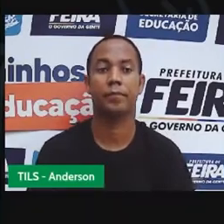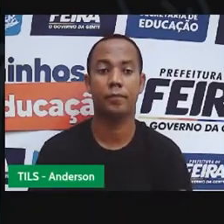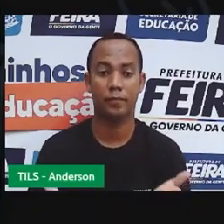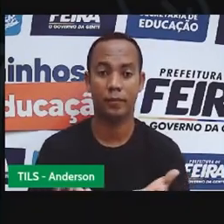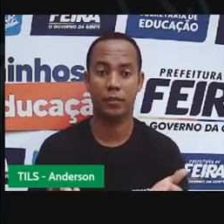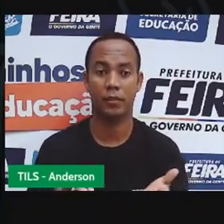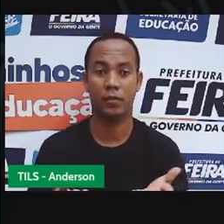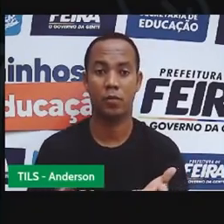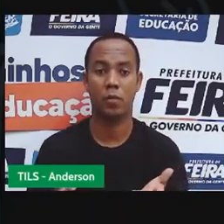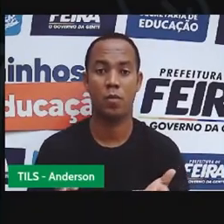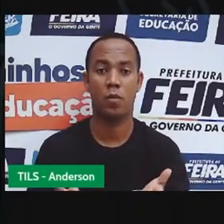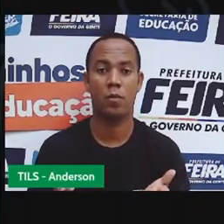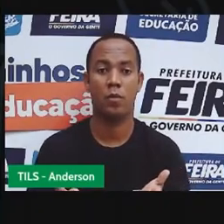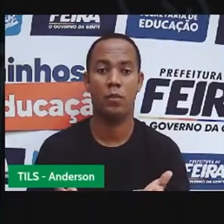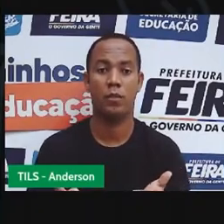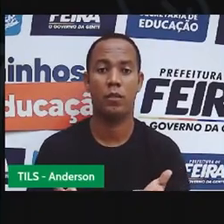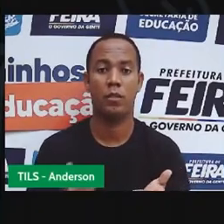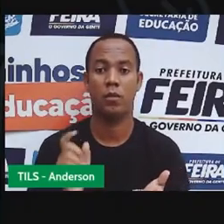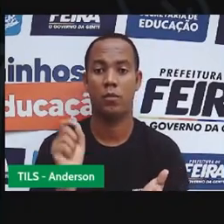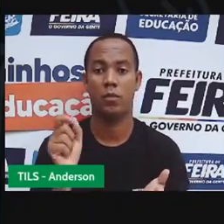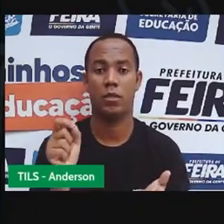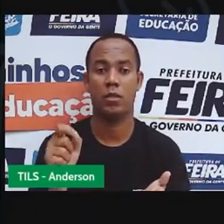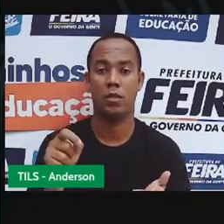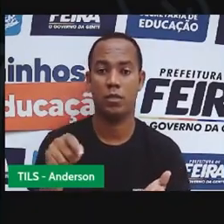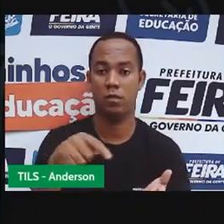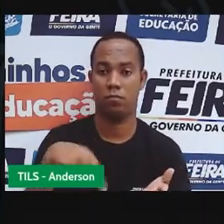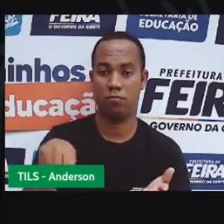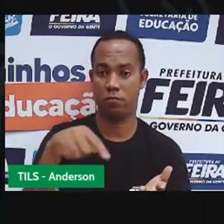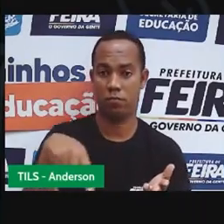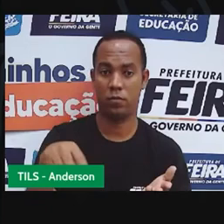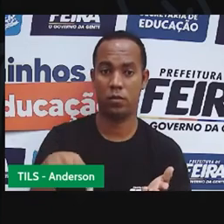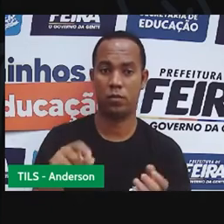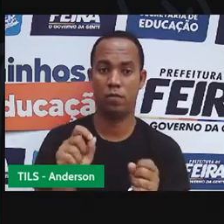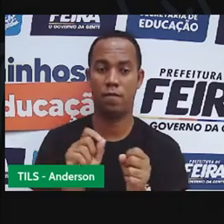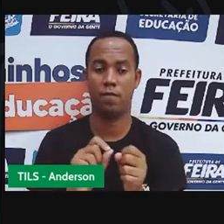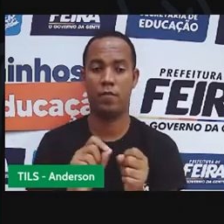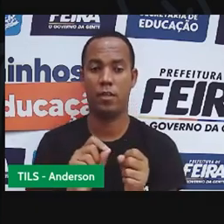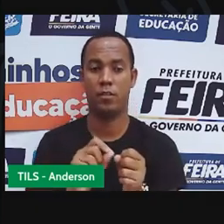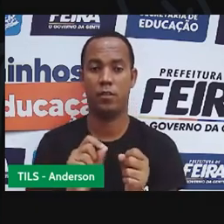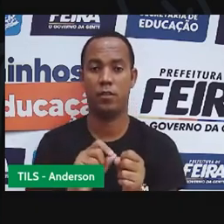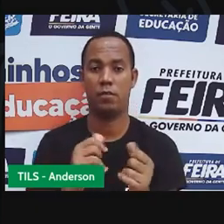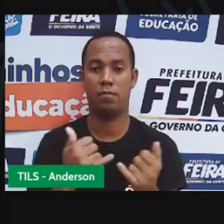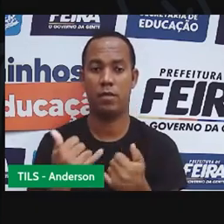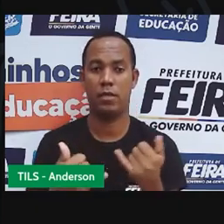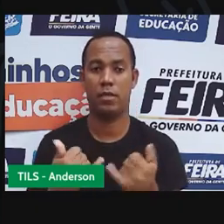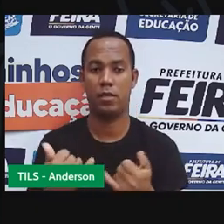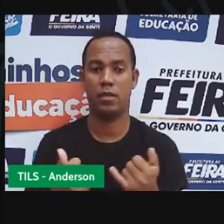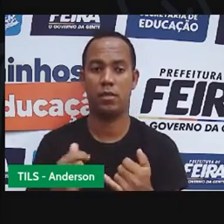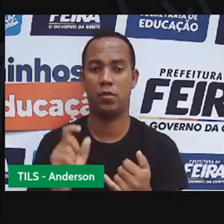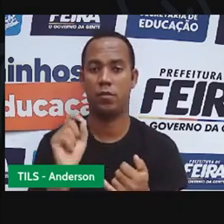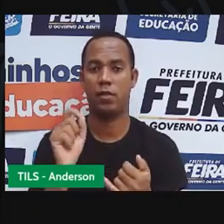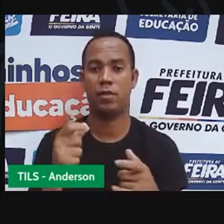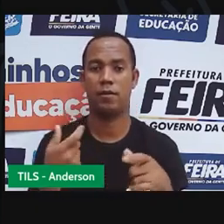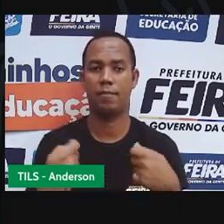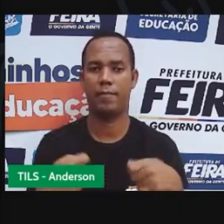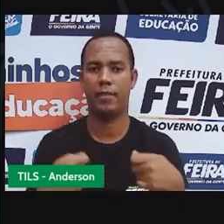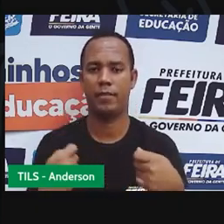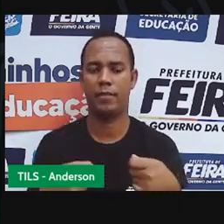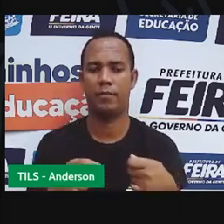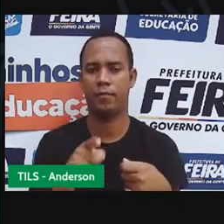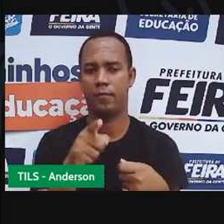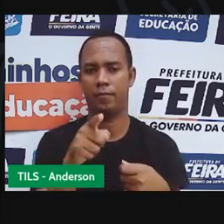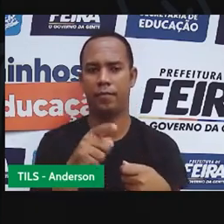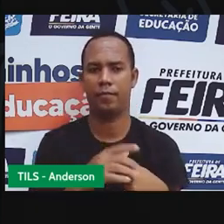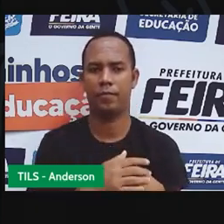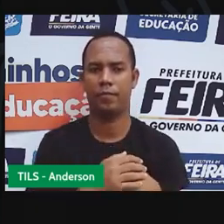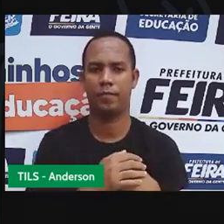Pronto, turma! Para nossa atividade agora, o que a gente vai precisar? A gente vai precisar de